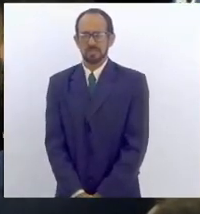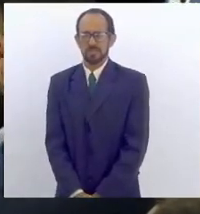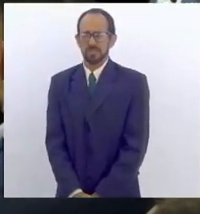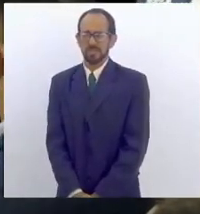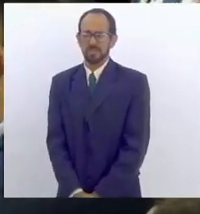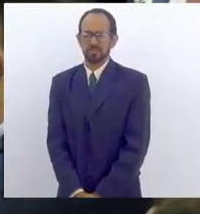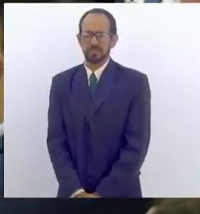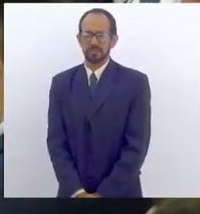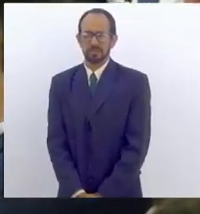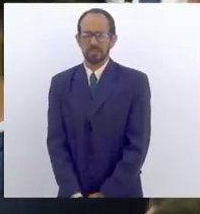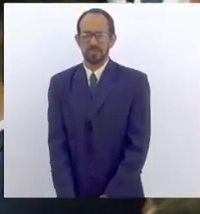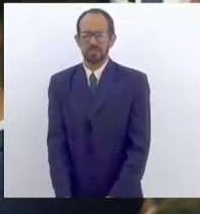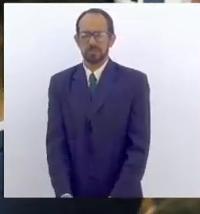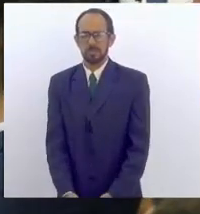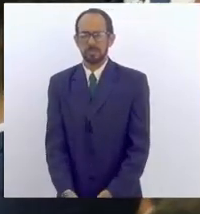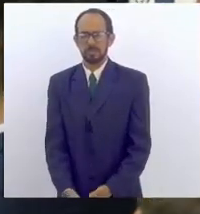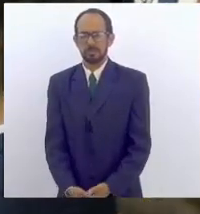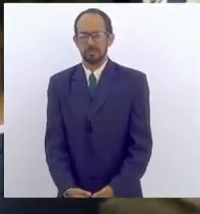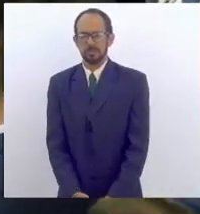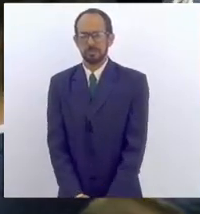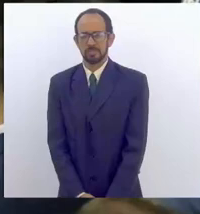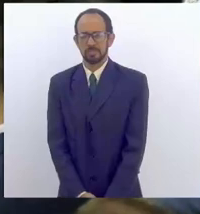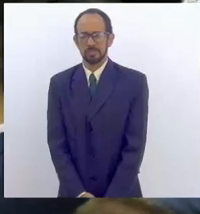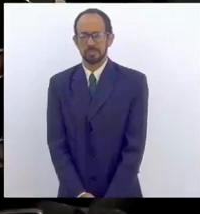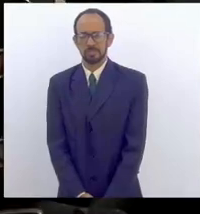Tá gravando aí?